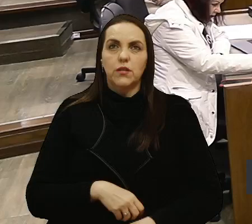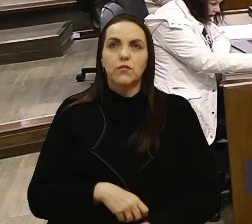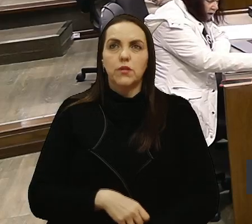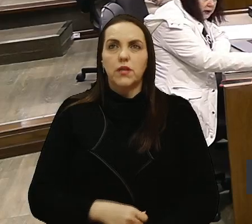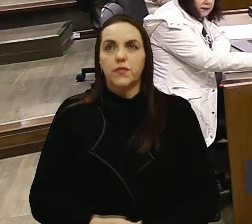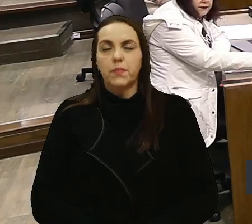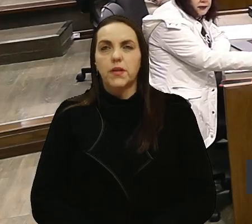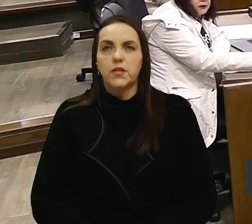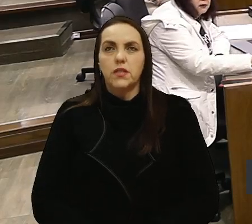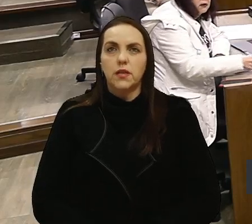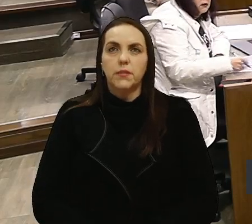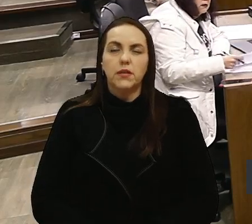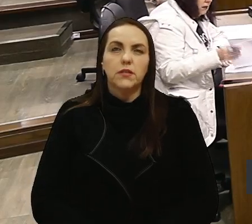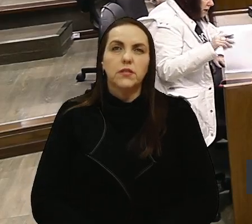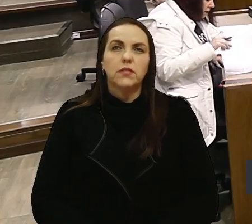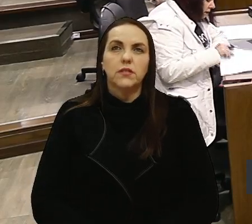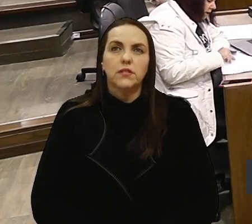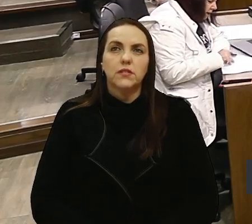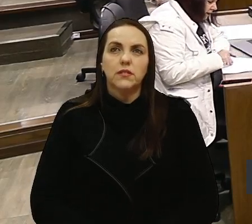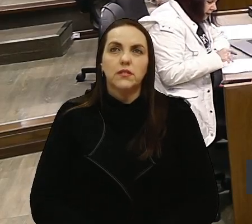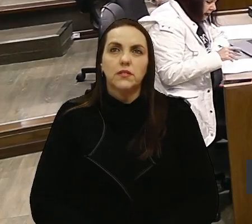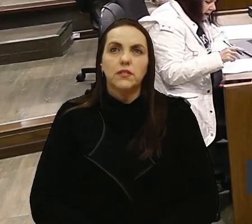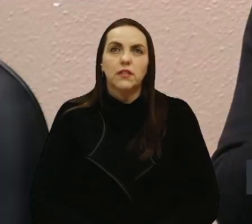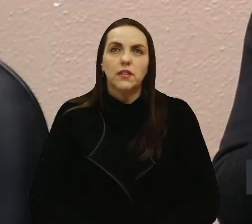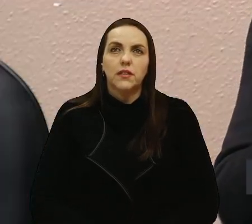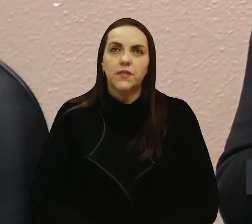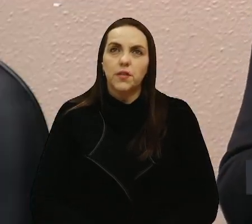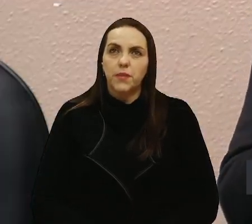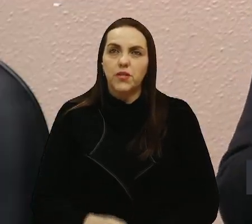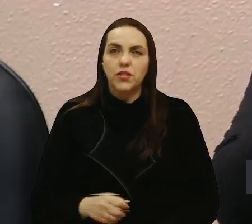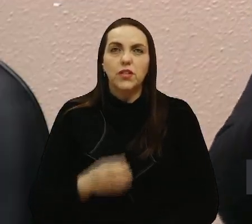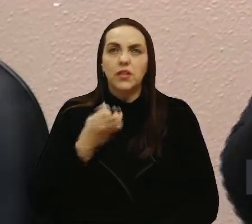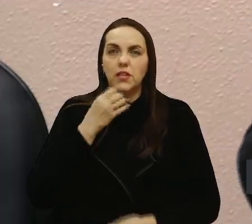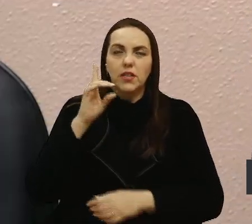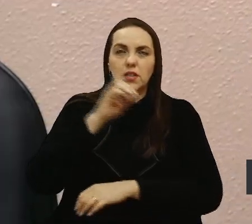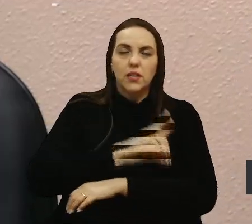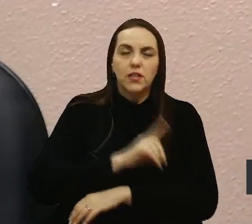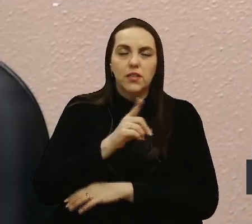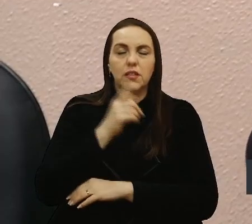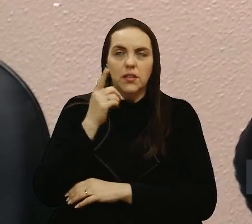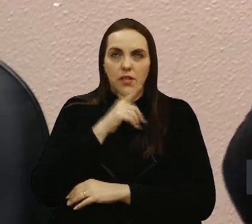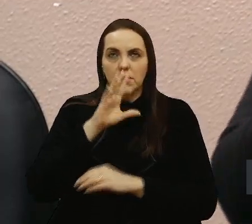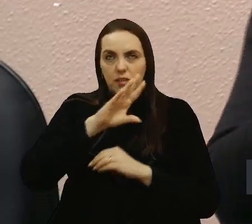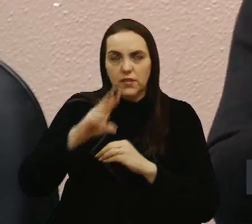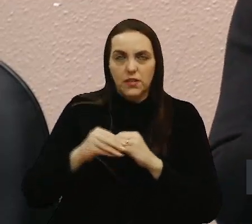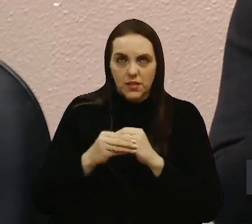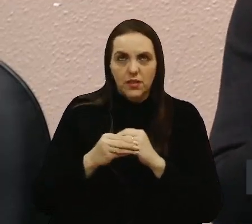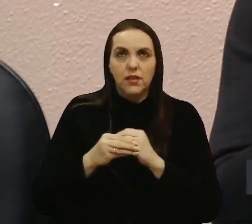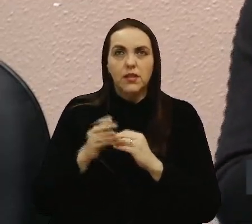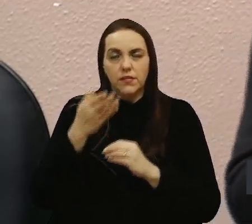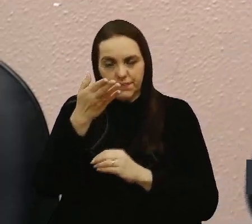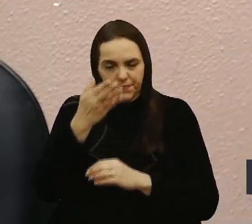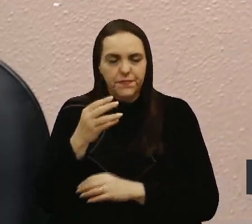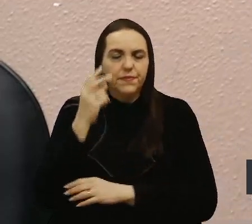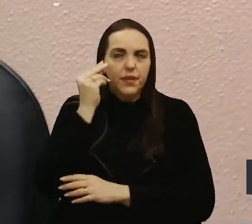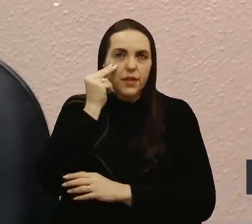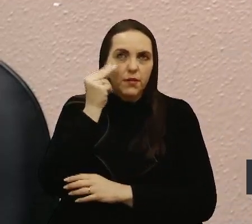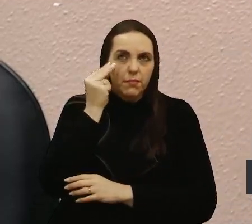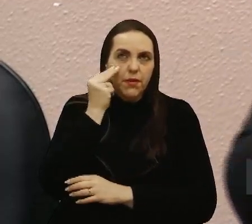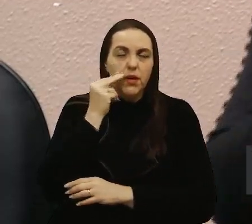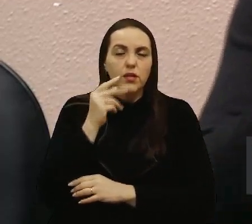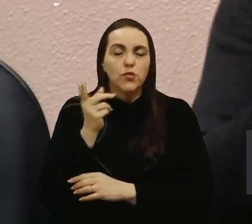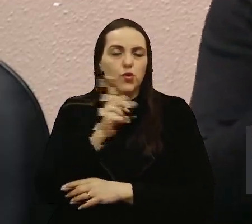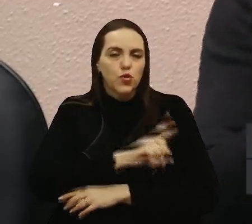Senhor presidente, bom dia a todos e a todas. Primeiramente, eu gostaria de reforçar o voto do vereador Cláudio Libardi pelo Dia do Comerciário